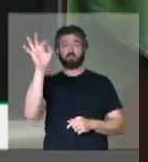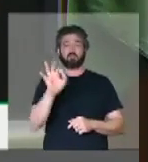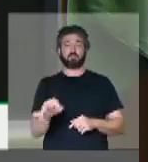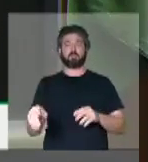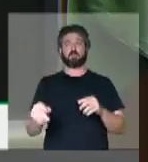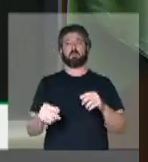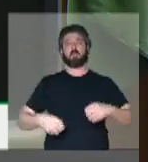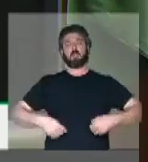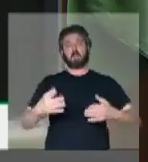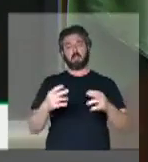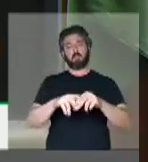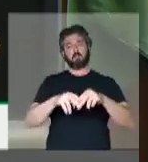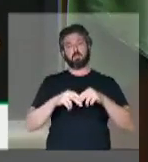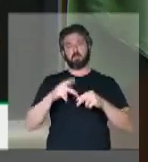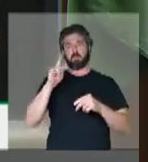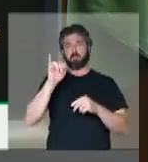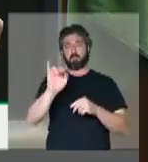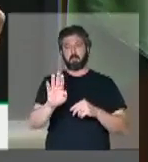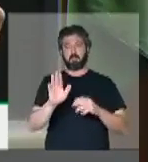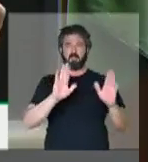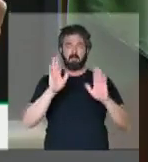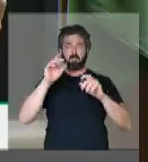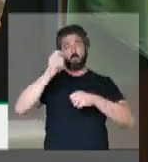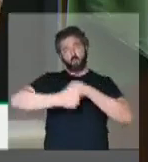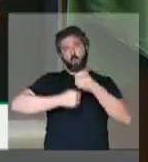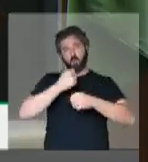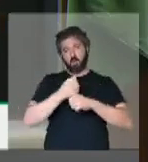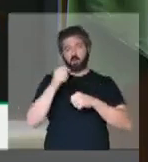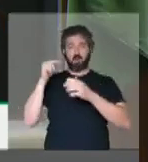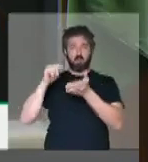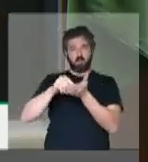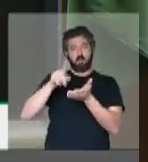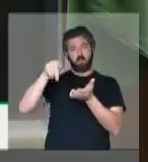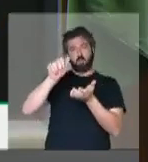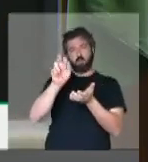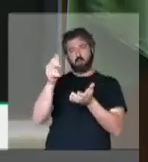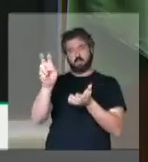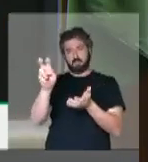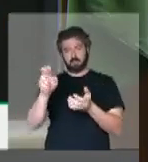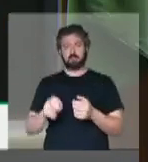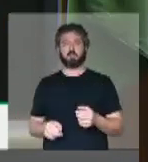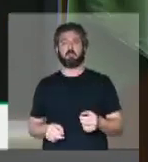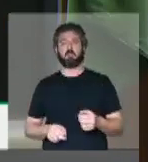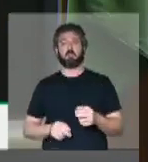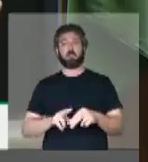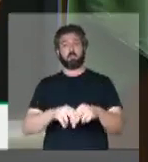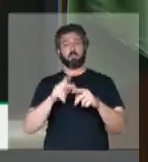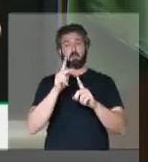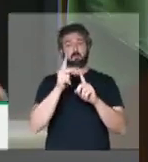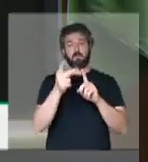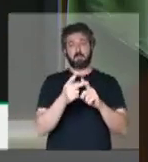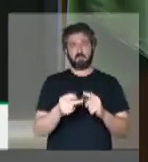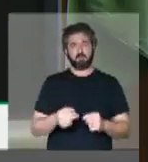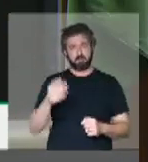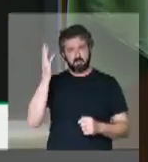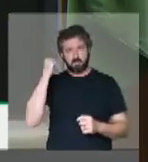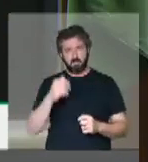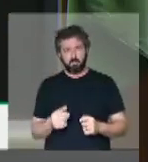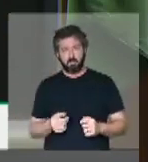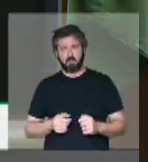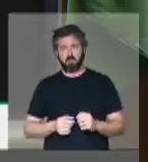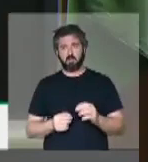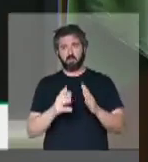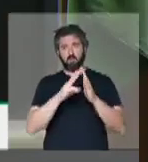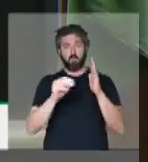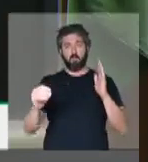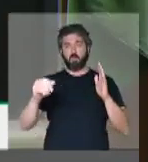7,4%, a depender aí do ano, isso aqui é 2015, com previdência. Sabe qual é o